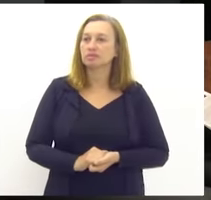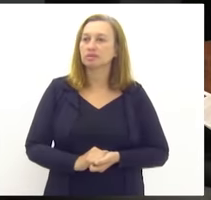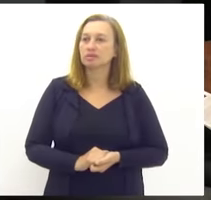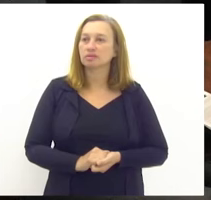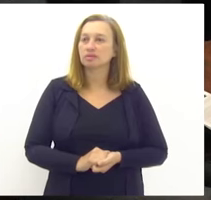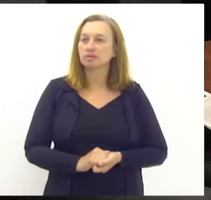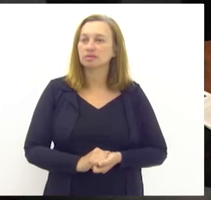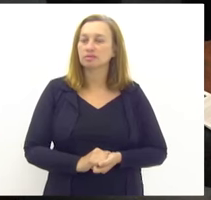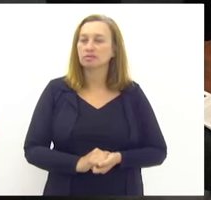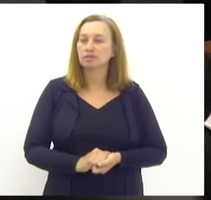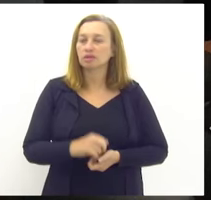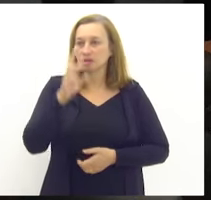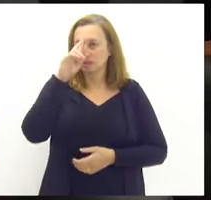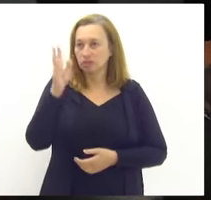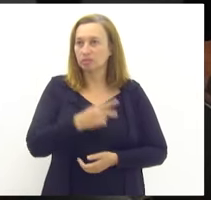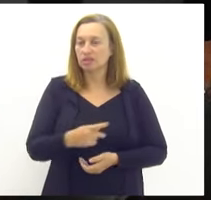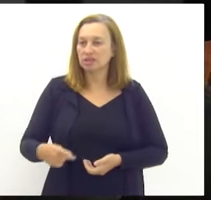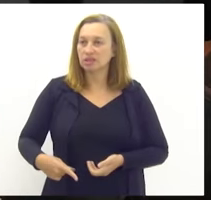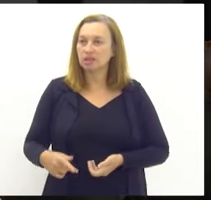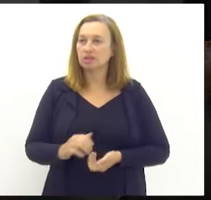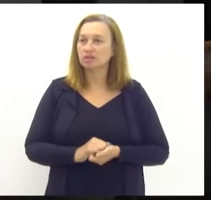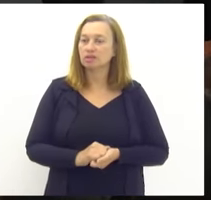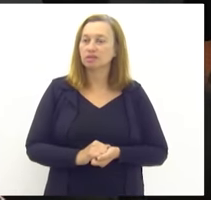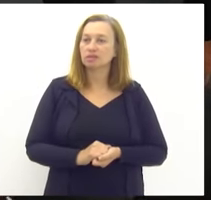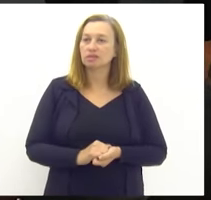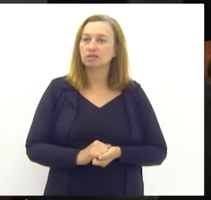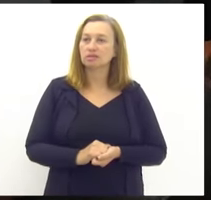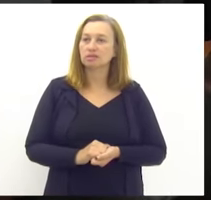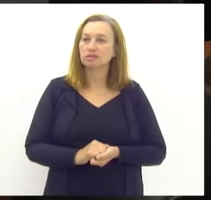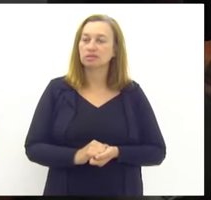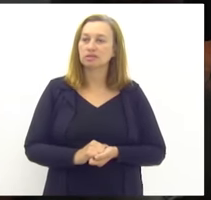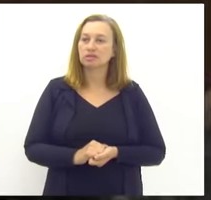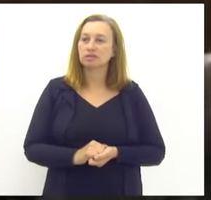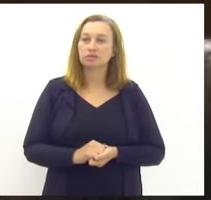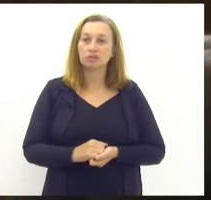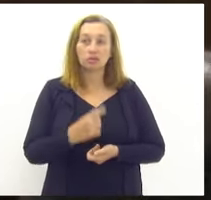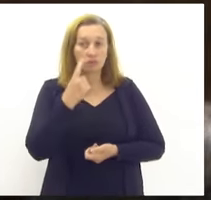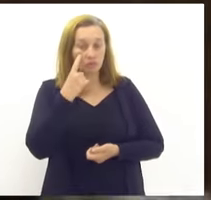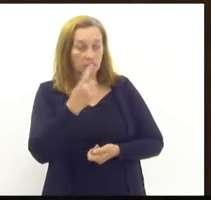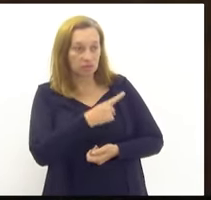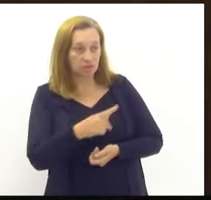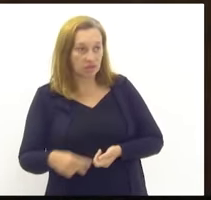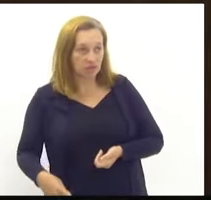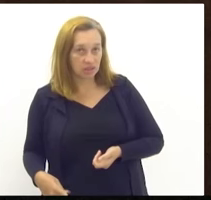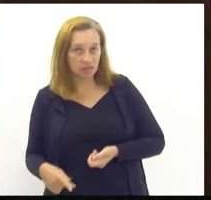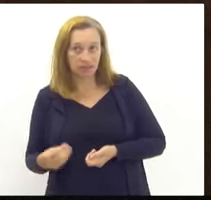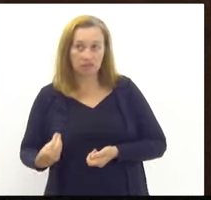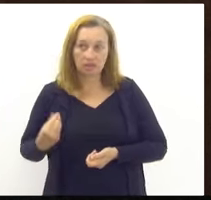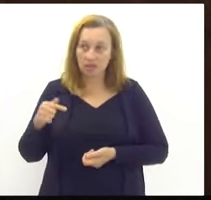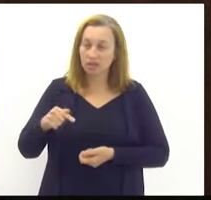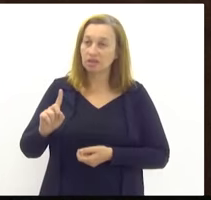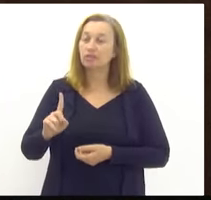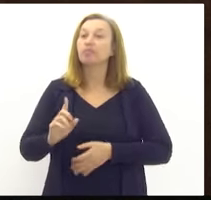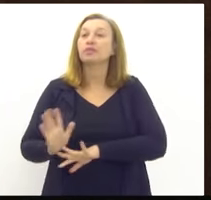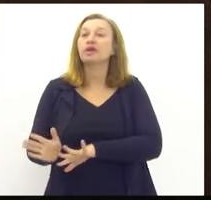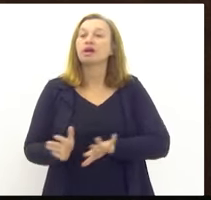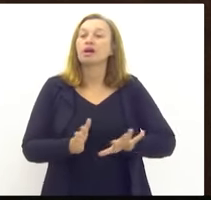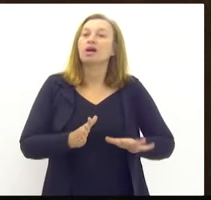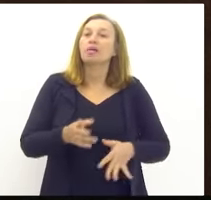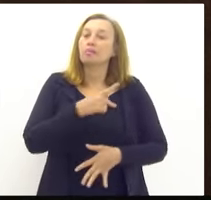tributação senhor presidente não já tá vendo se o presidente estava presente Presidente